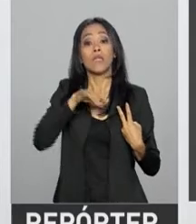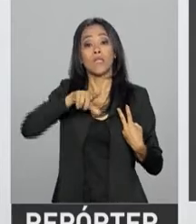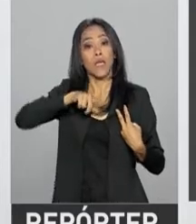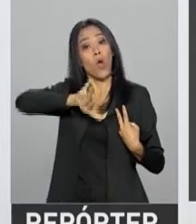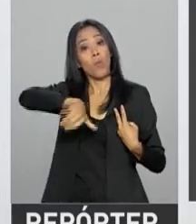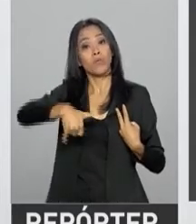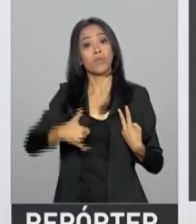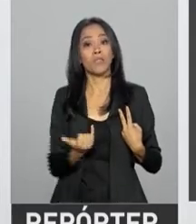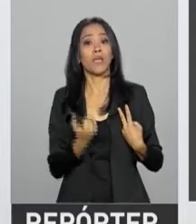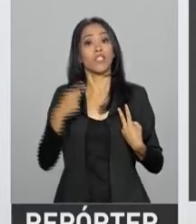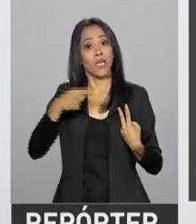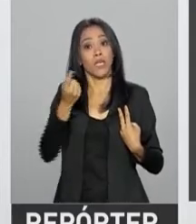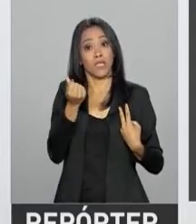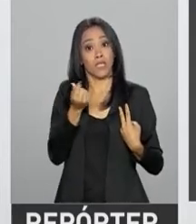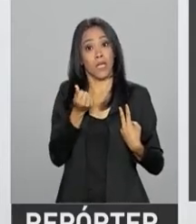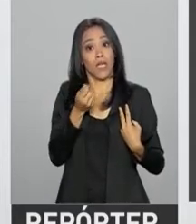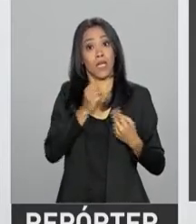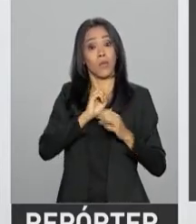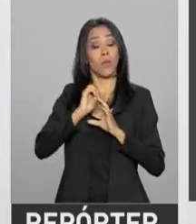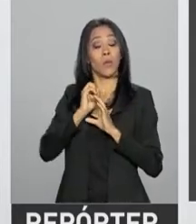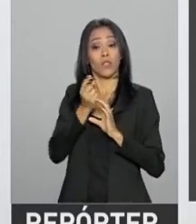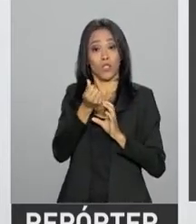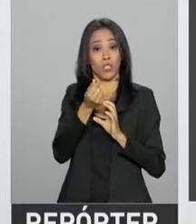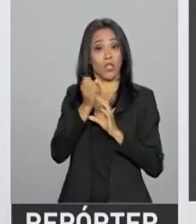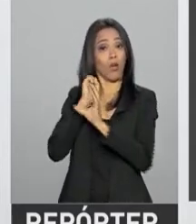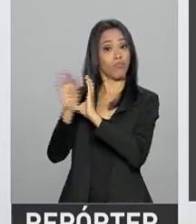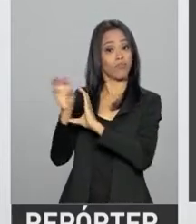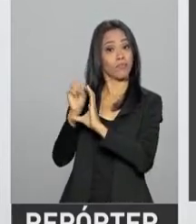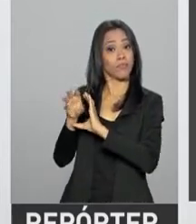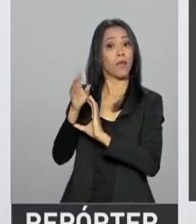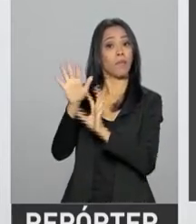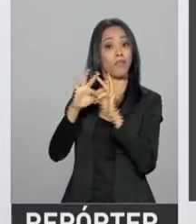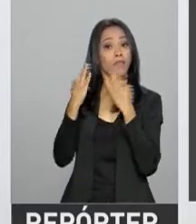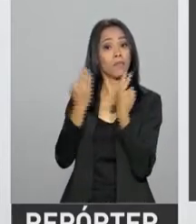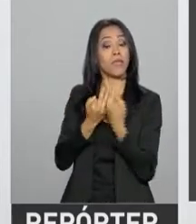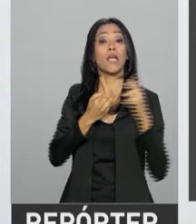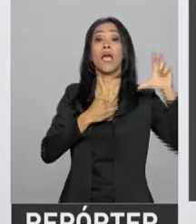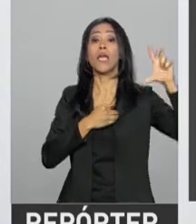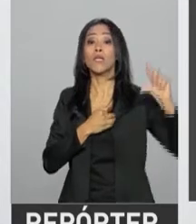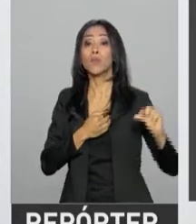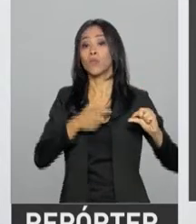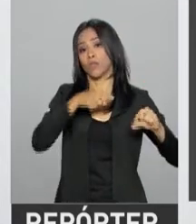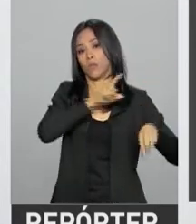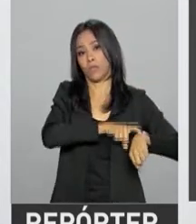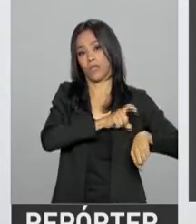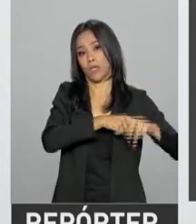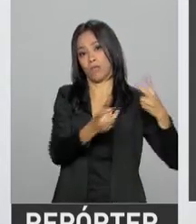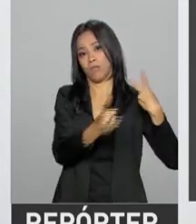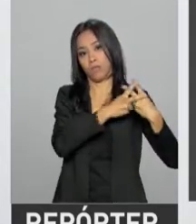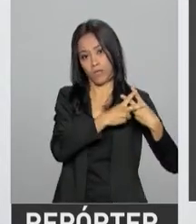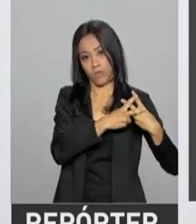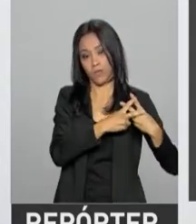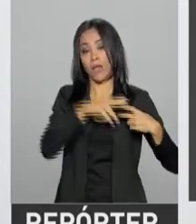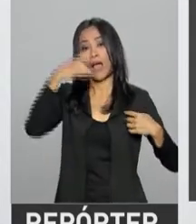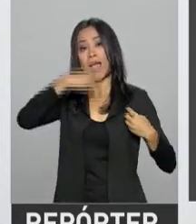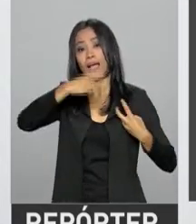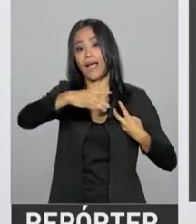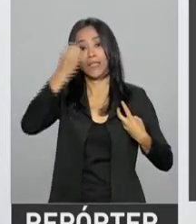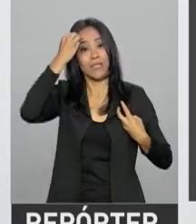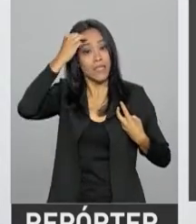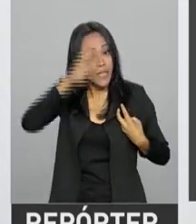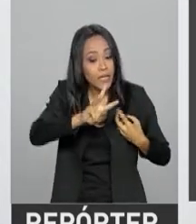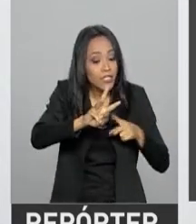propiciar fonte de renda para a família representa menos tempo atrás das grades a cada três dias de trabalho